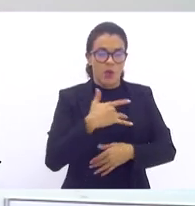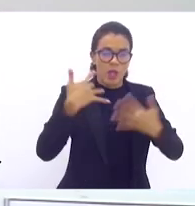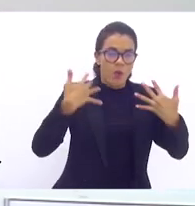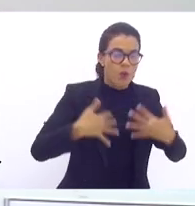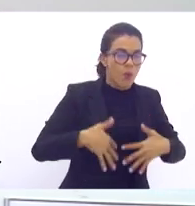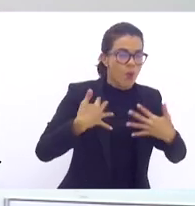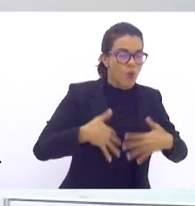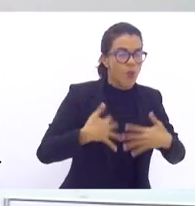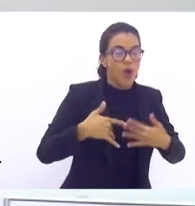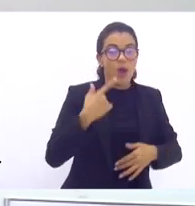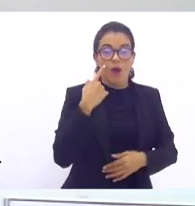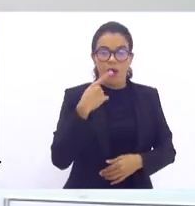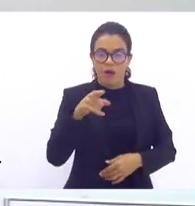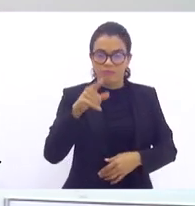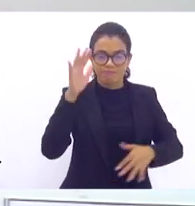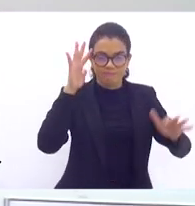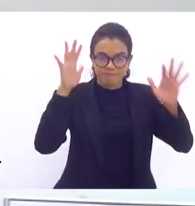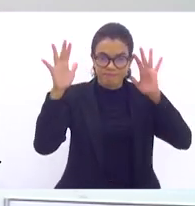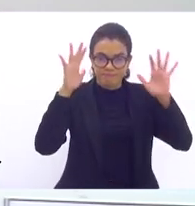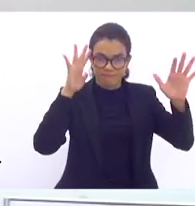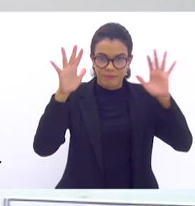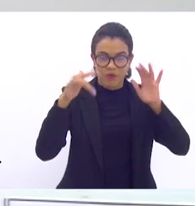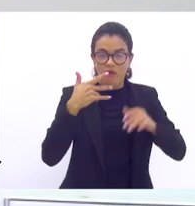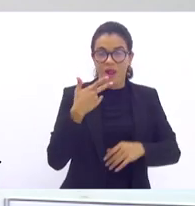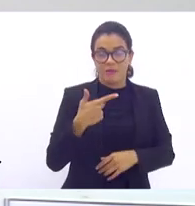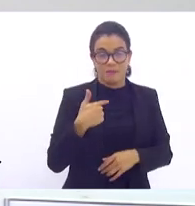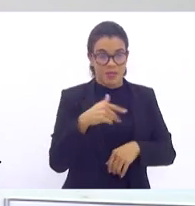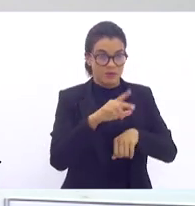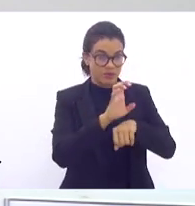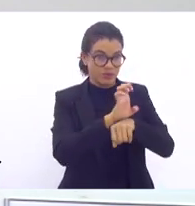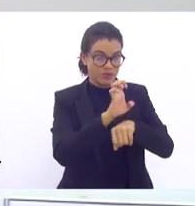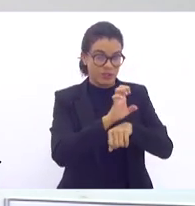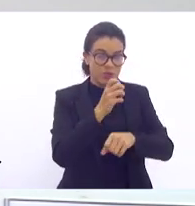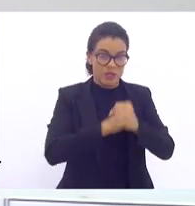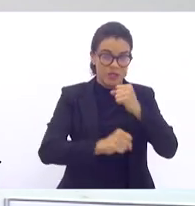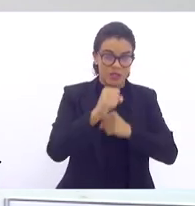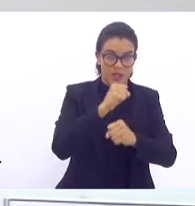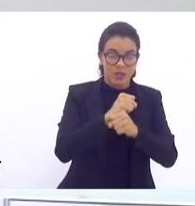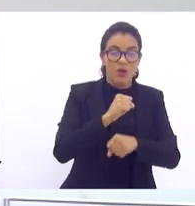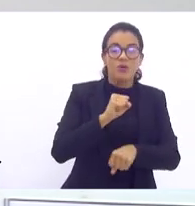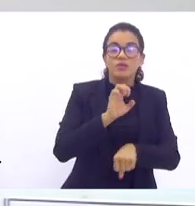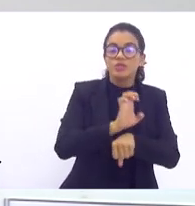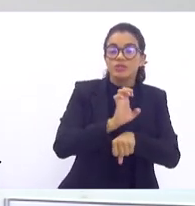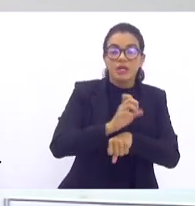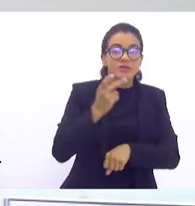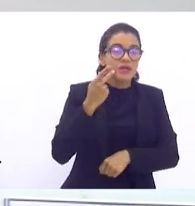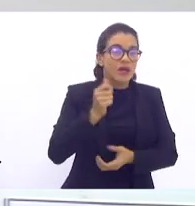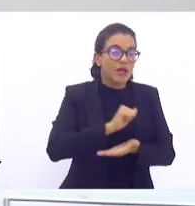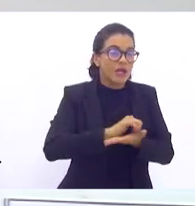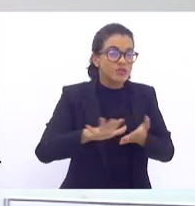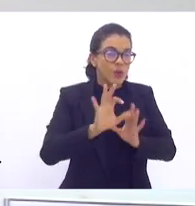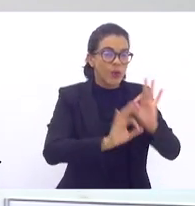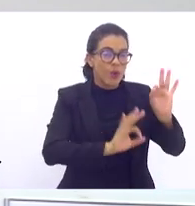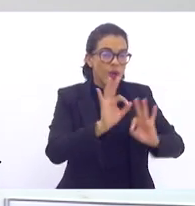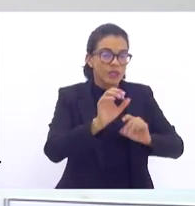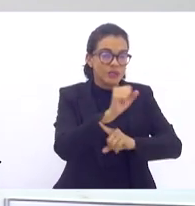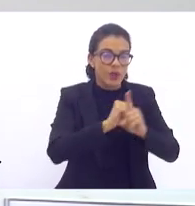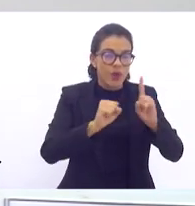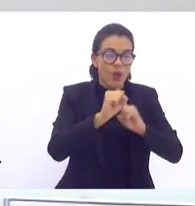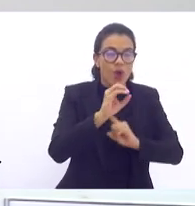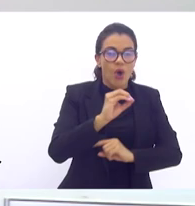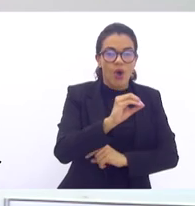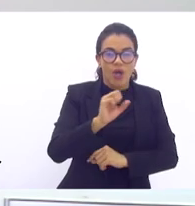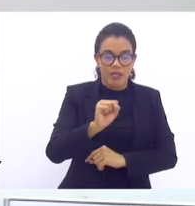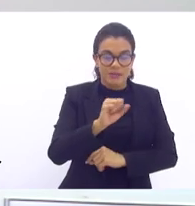vocês terem uma ideia eu posso falar do meu estado no ano passado o estado será gastou só com organizações sociais